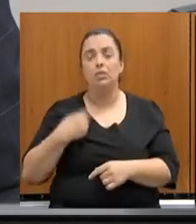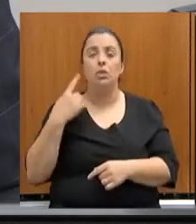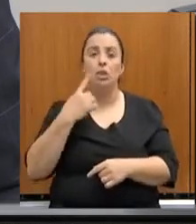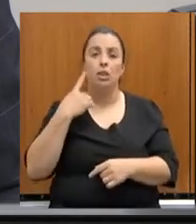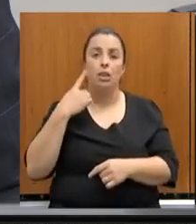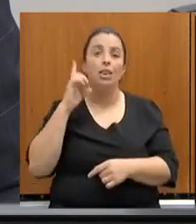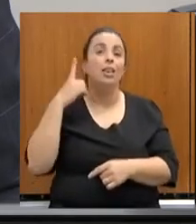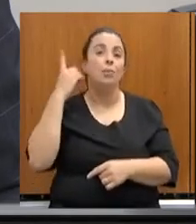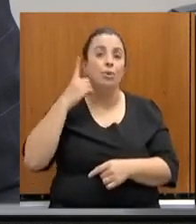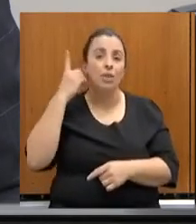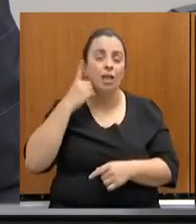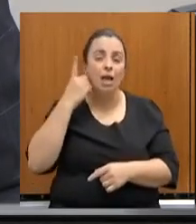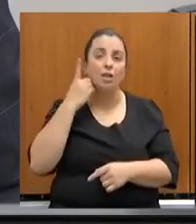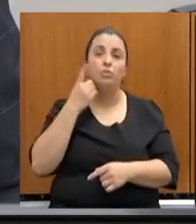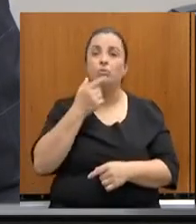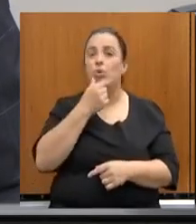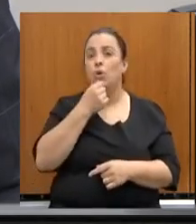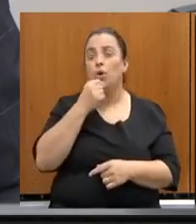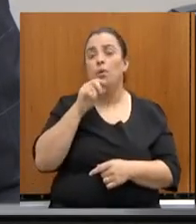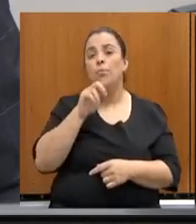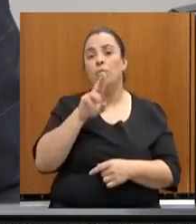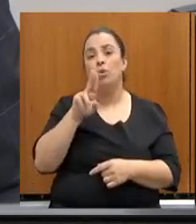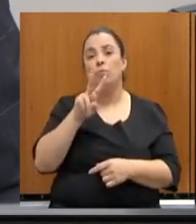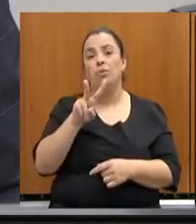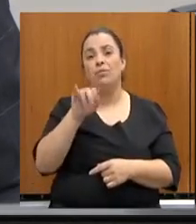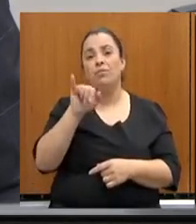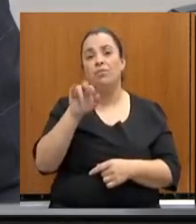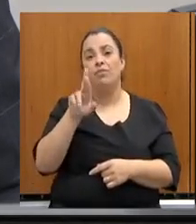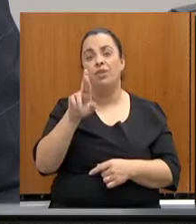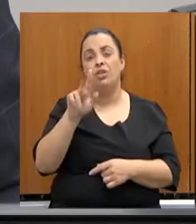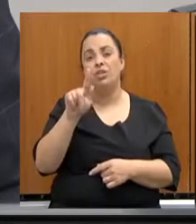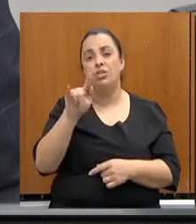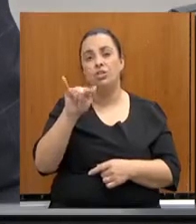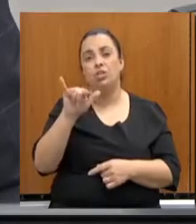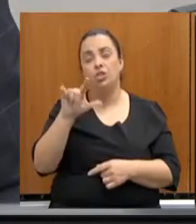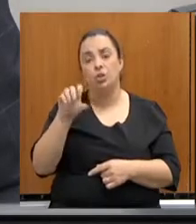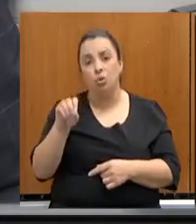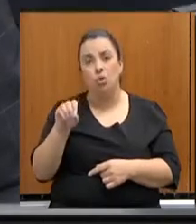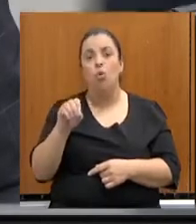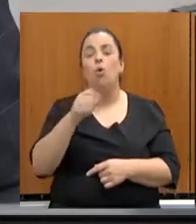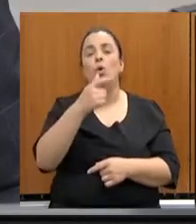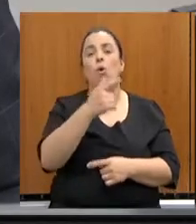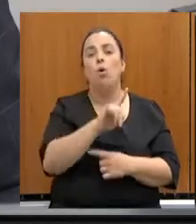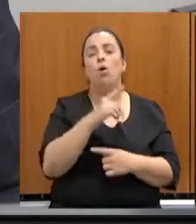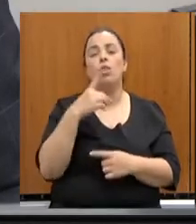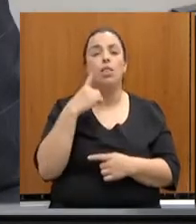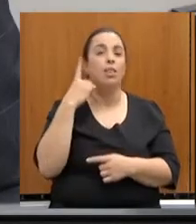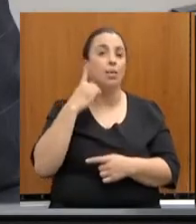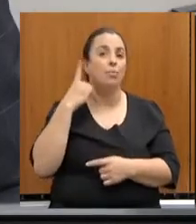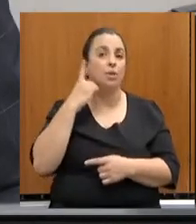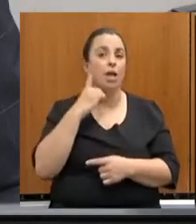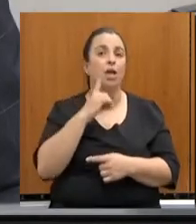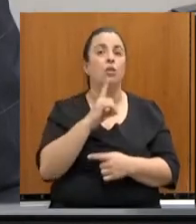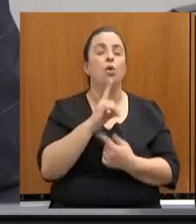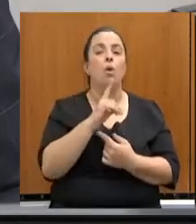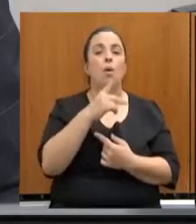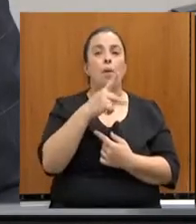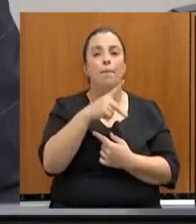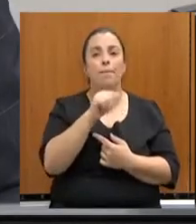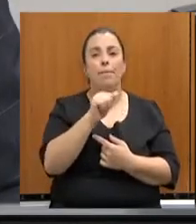colega Virgílio Guimarães do deputado Fernando Pacheco também do